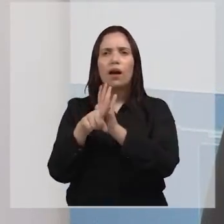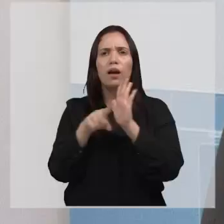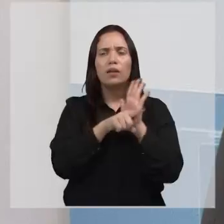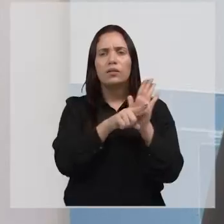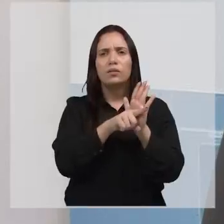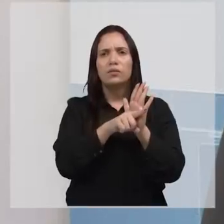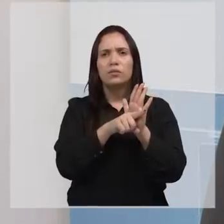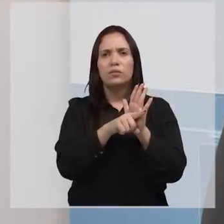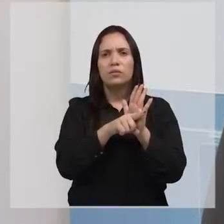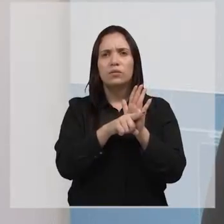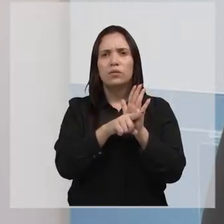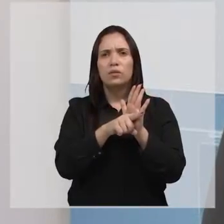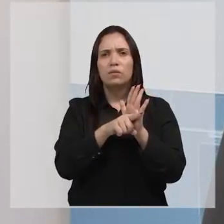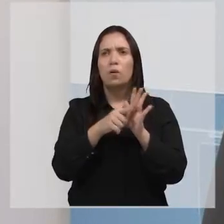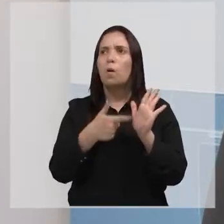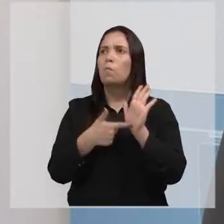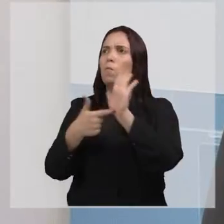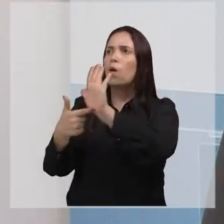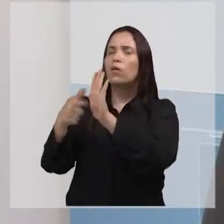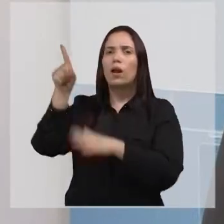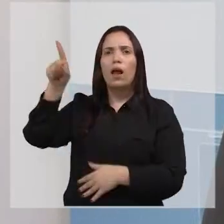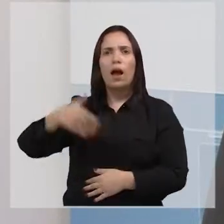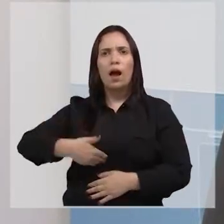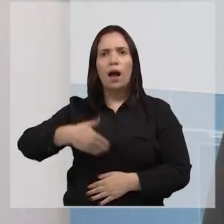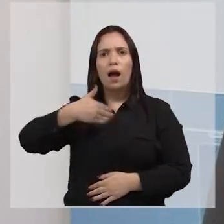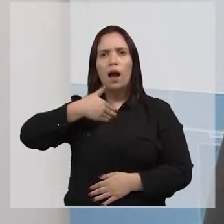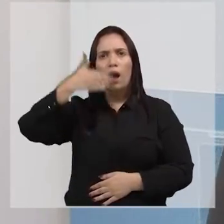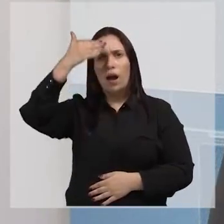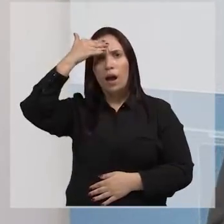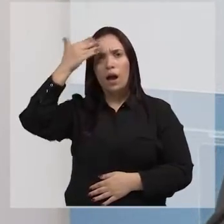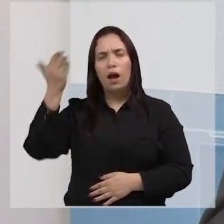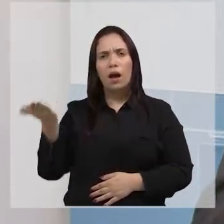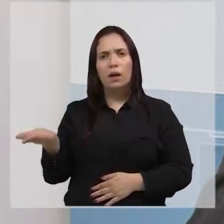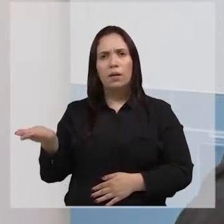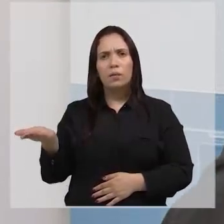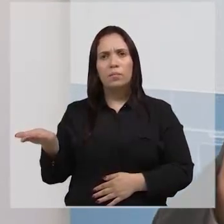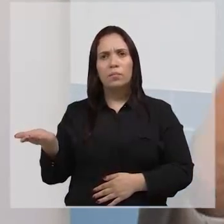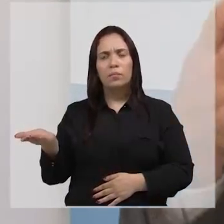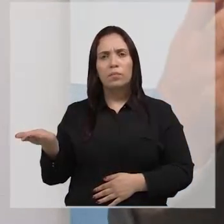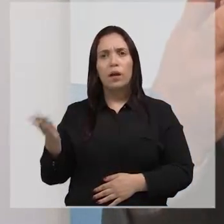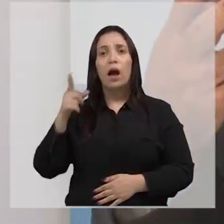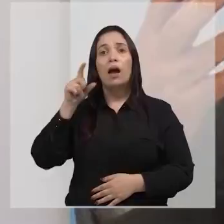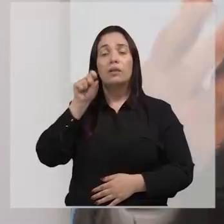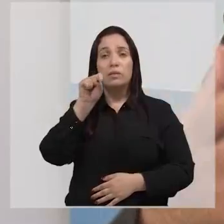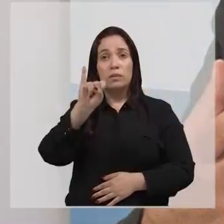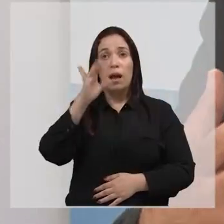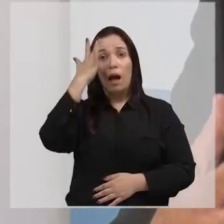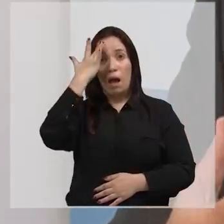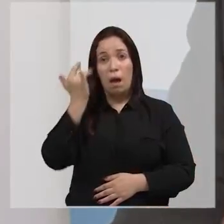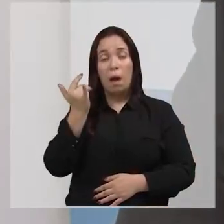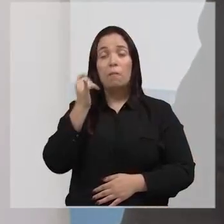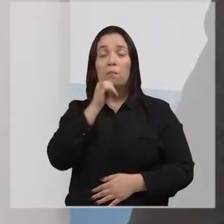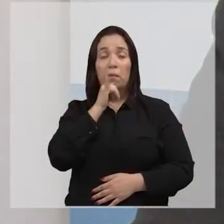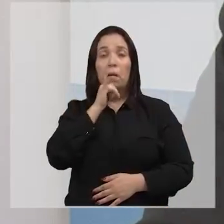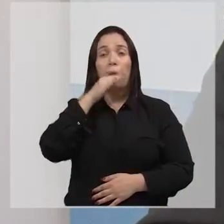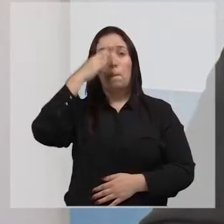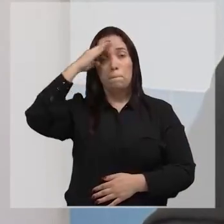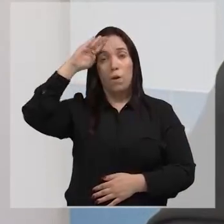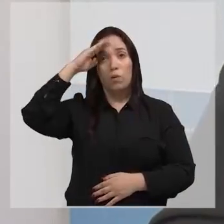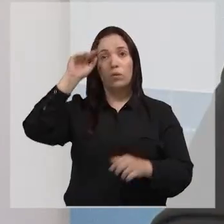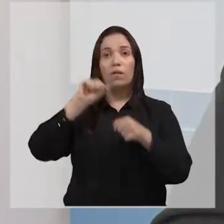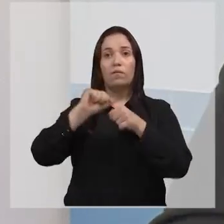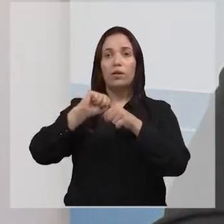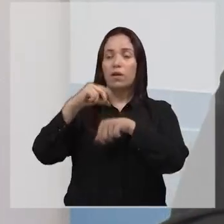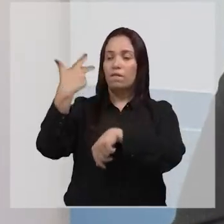dirigido ao mundo árabe. Ao mundo árabe. Aí amanhã o Bolsonaro vai fazer um vídeo falando do Brasil,